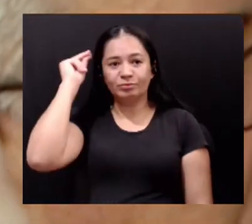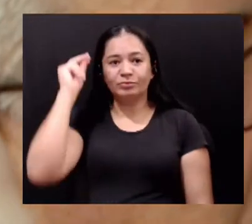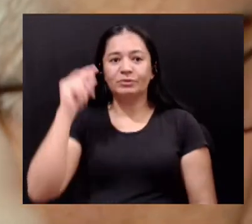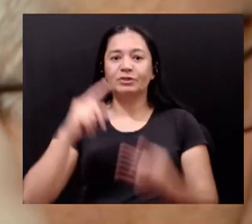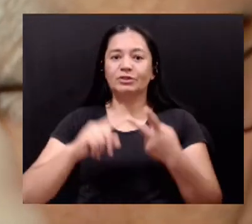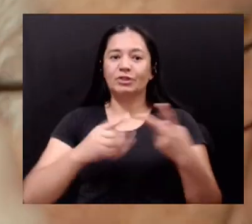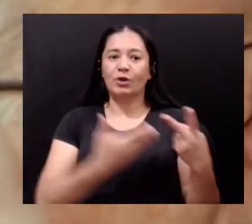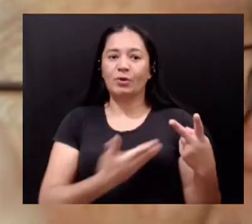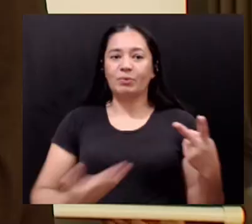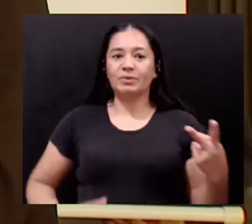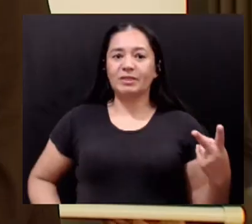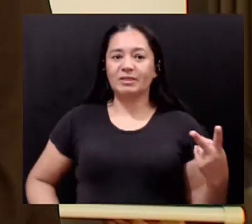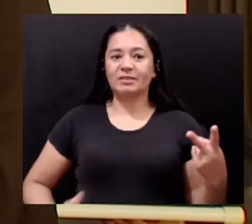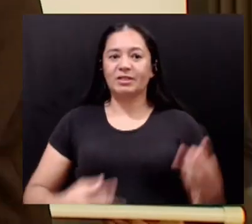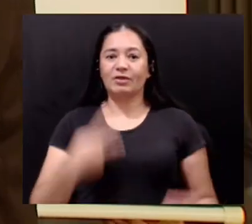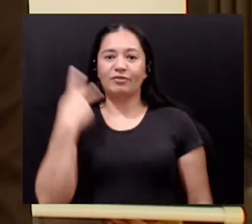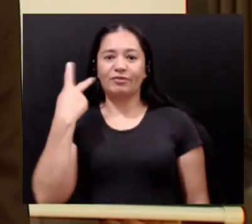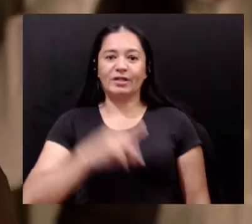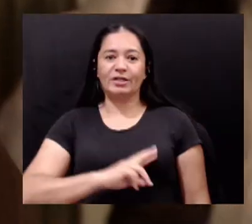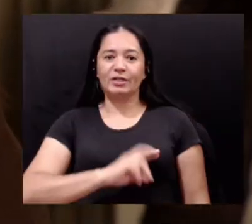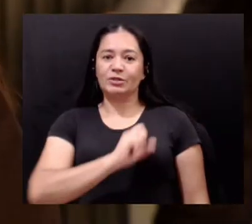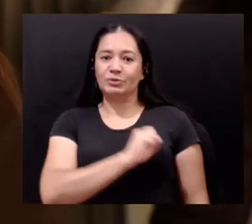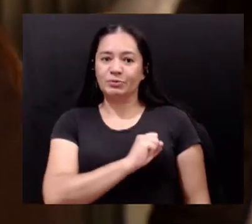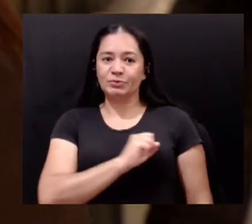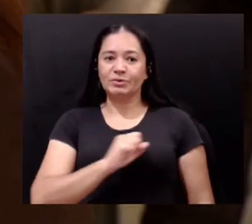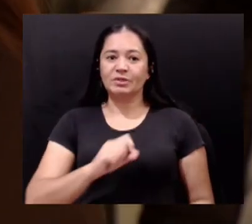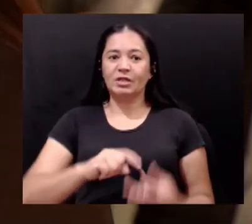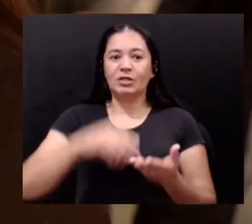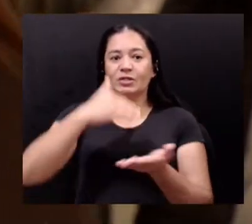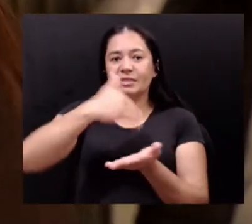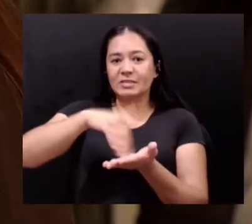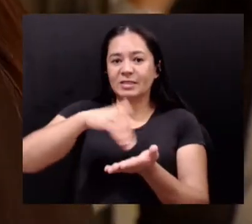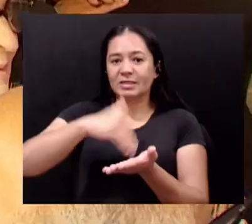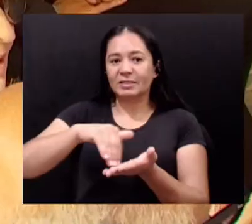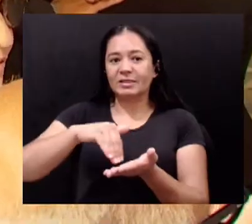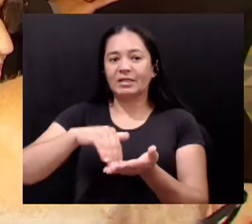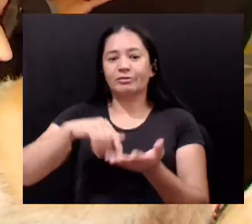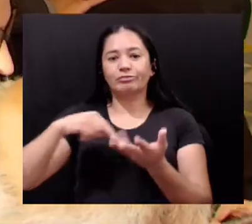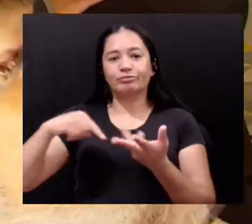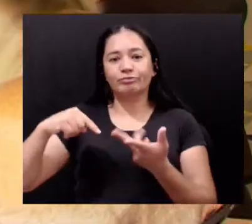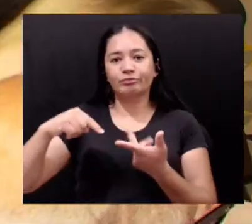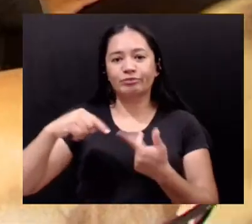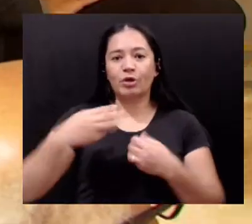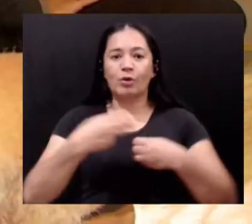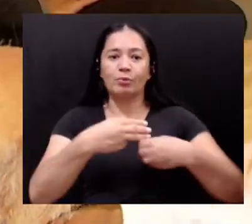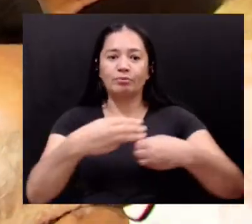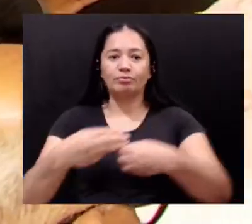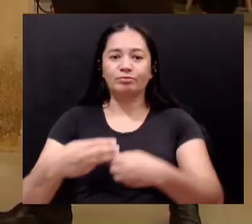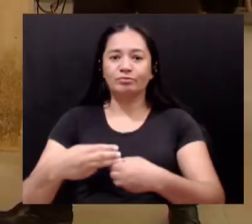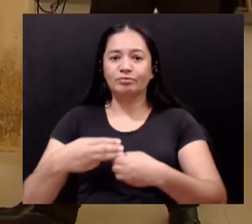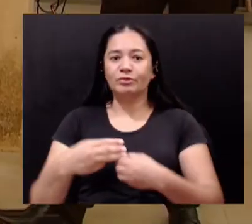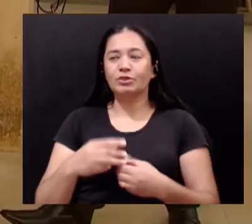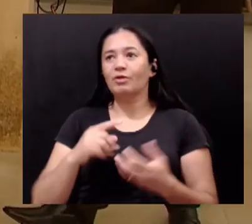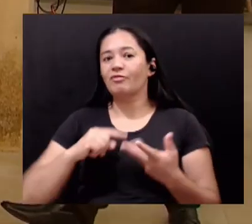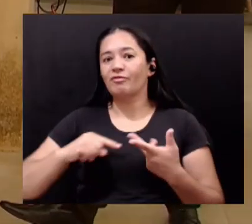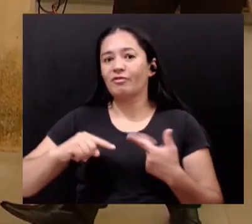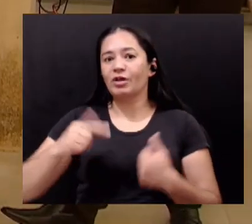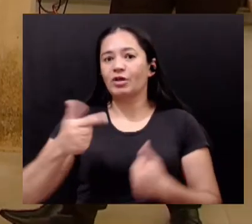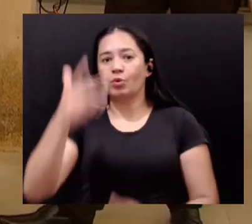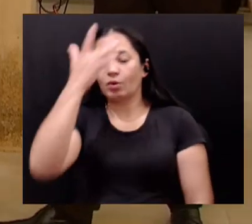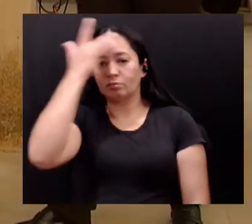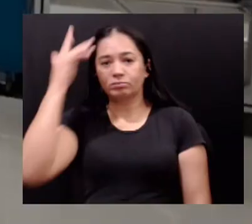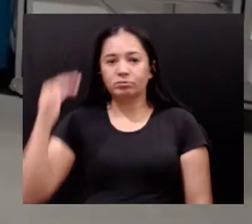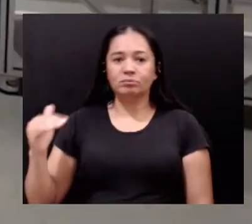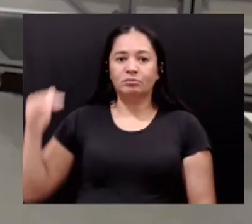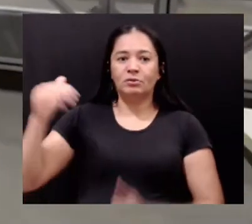o vereador Luiz Rossini, secretários e secretárias municipais, entre outras autoridades, acompanharam